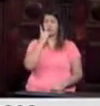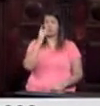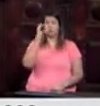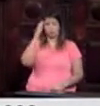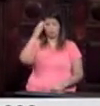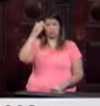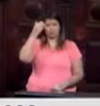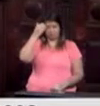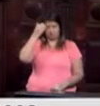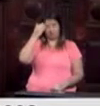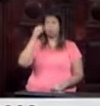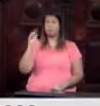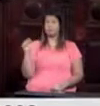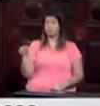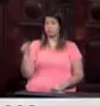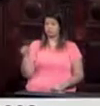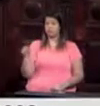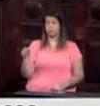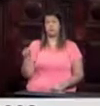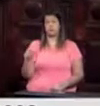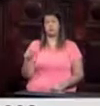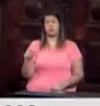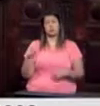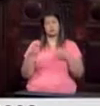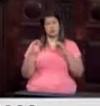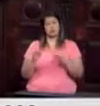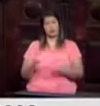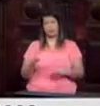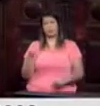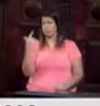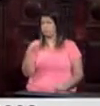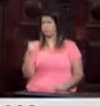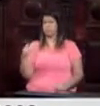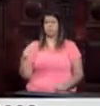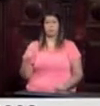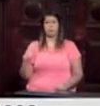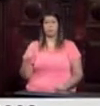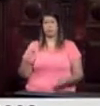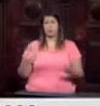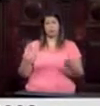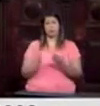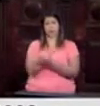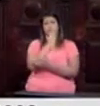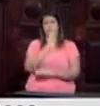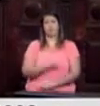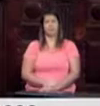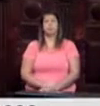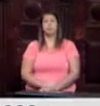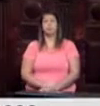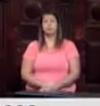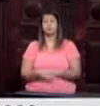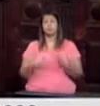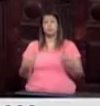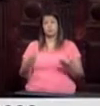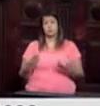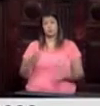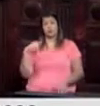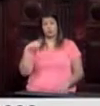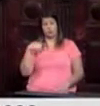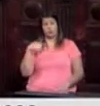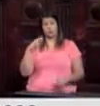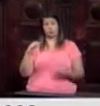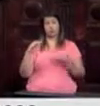Cunha, seguramente não teria havido o impeachment. E ele, presidente